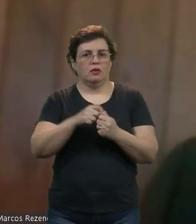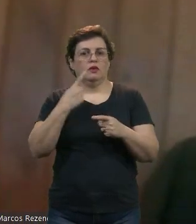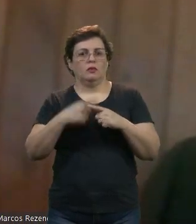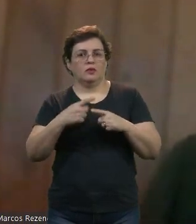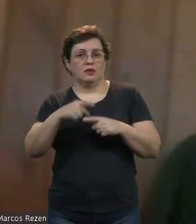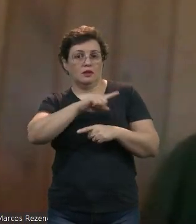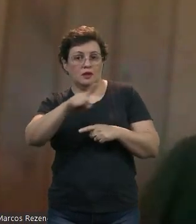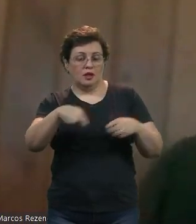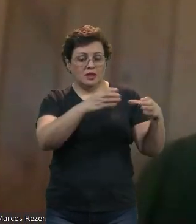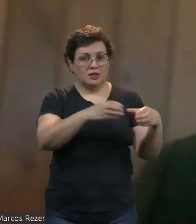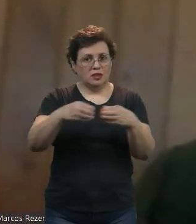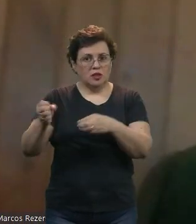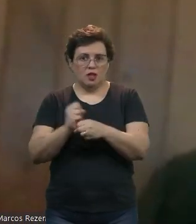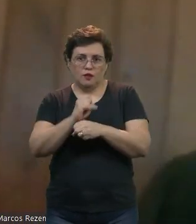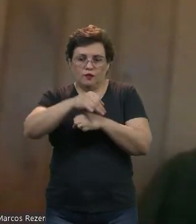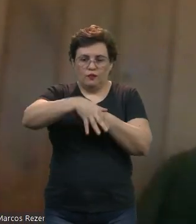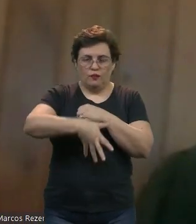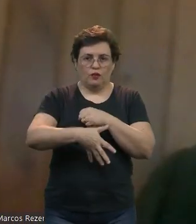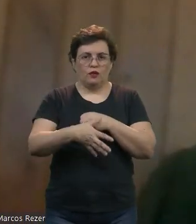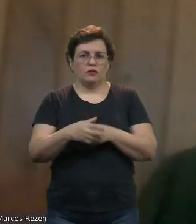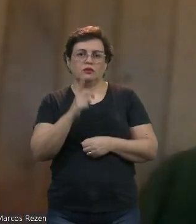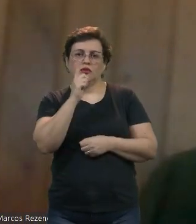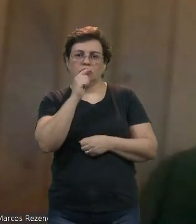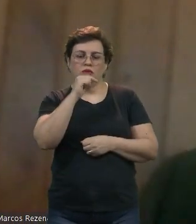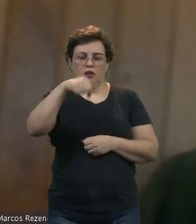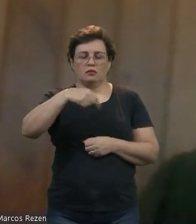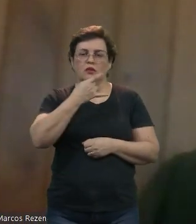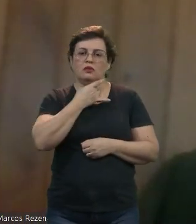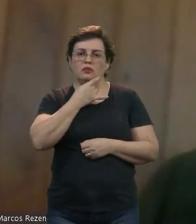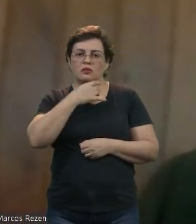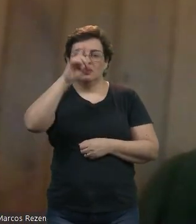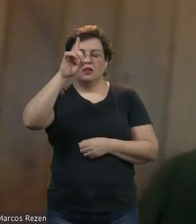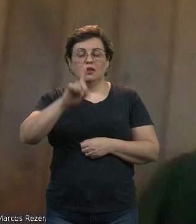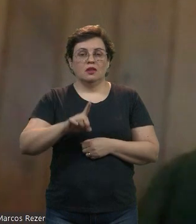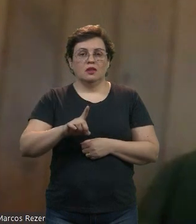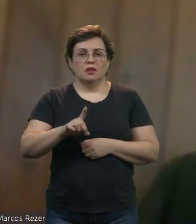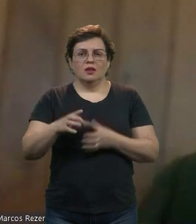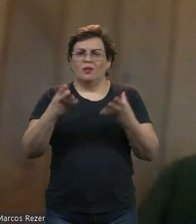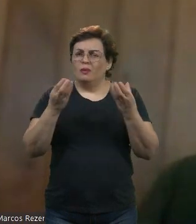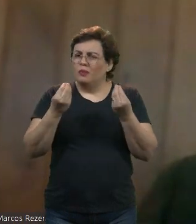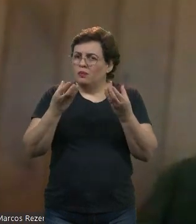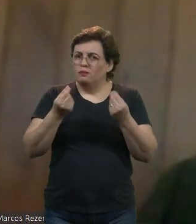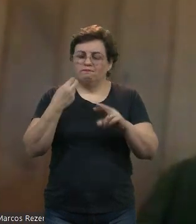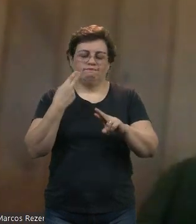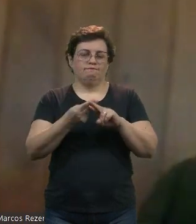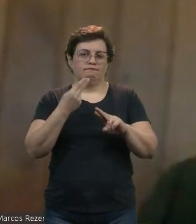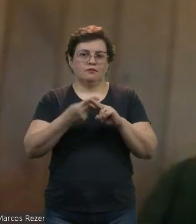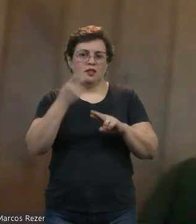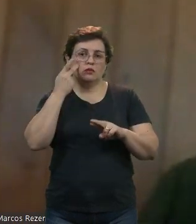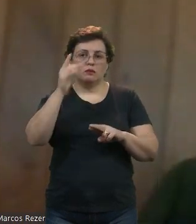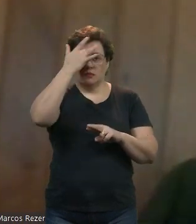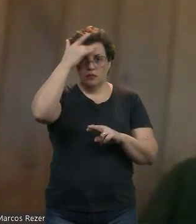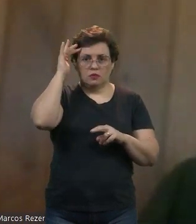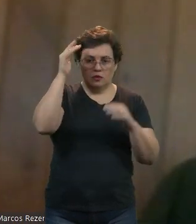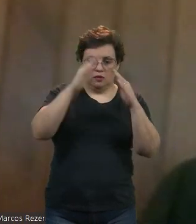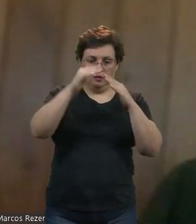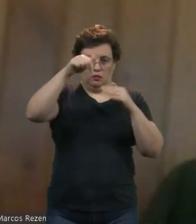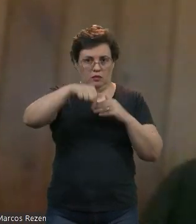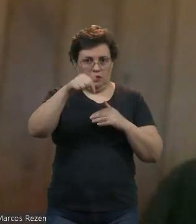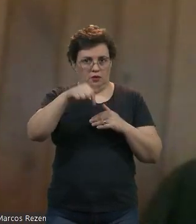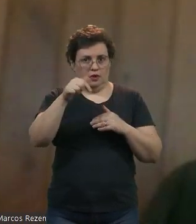que as fontes de águas de Marília são muito utilizadas por moradores de